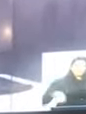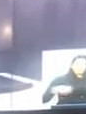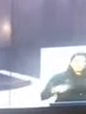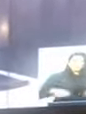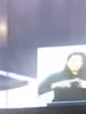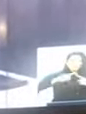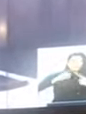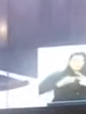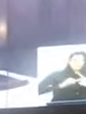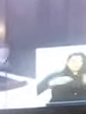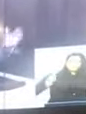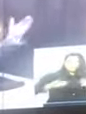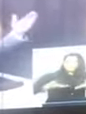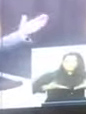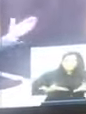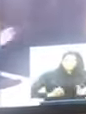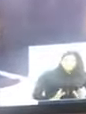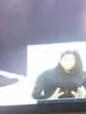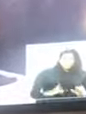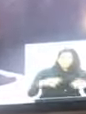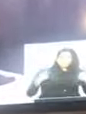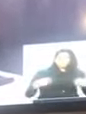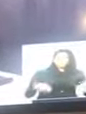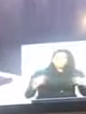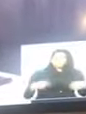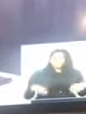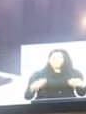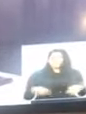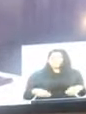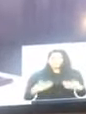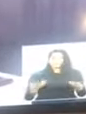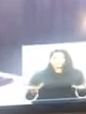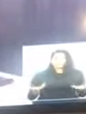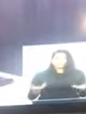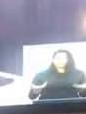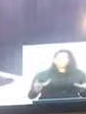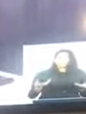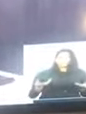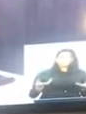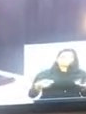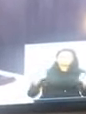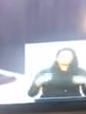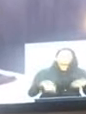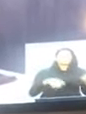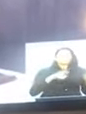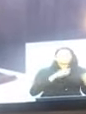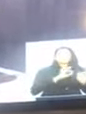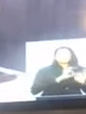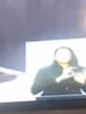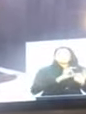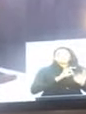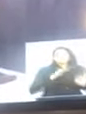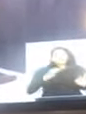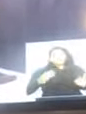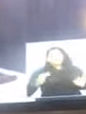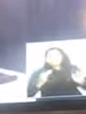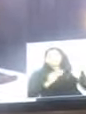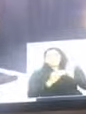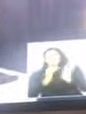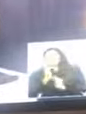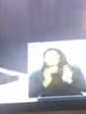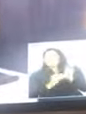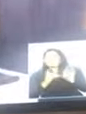as mães de Aquiraz, que precisavam ter os seus bebês lá no município de Eusébio, a partir